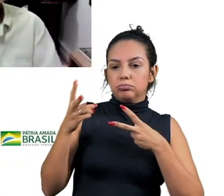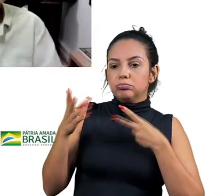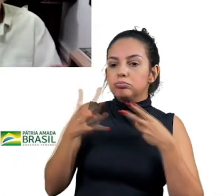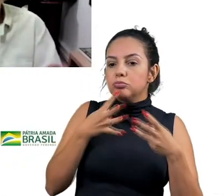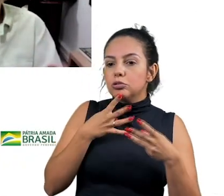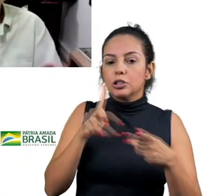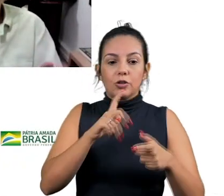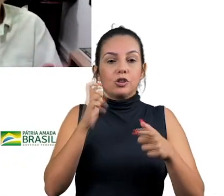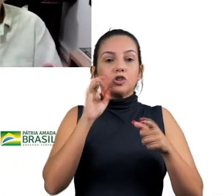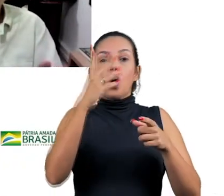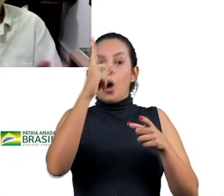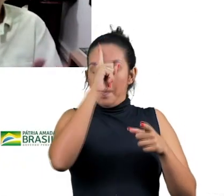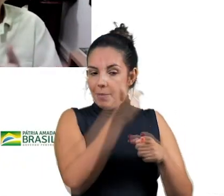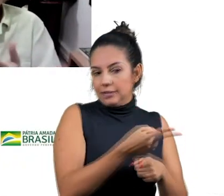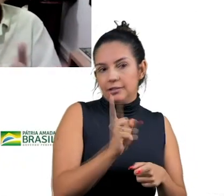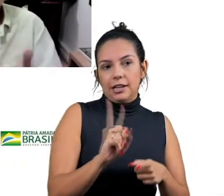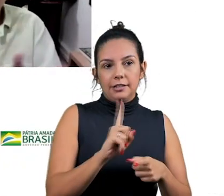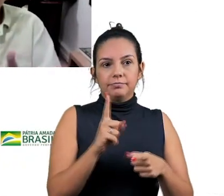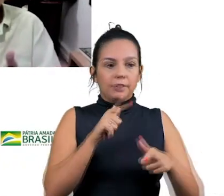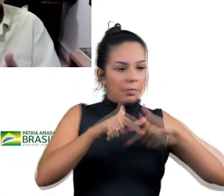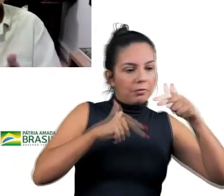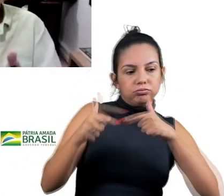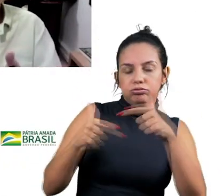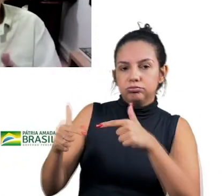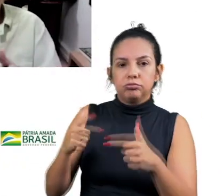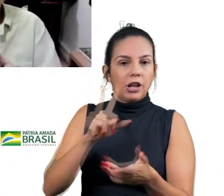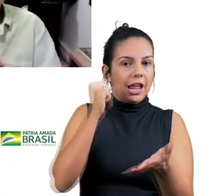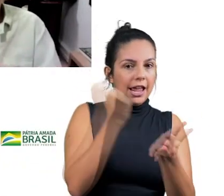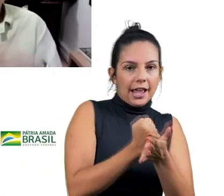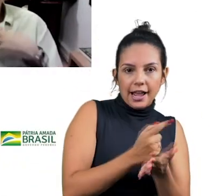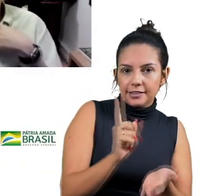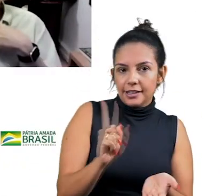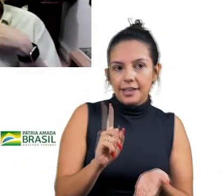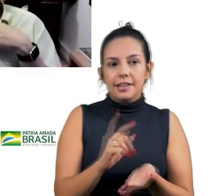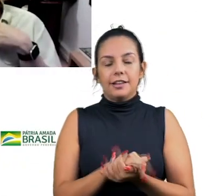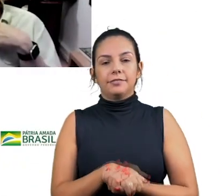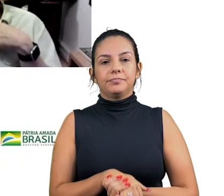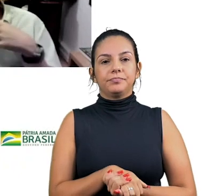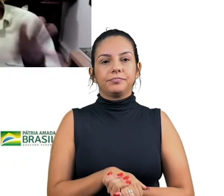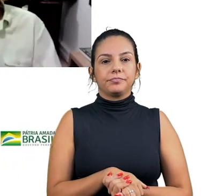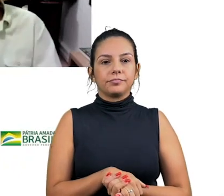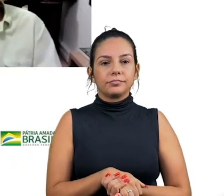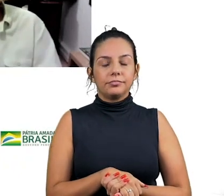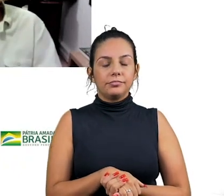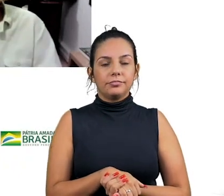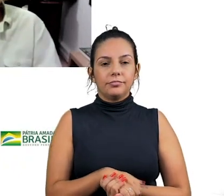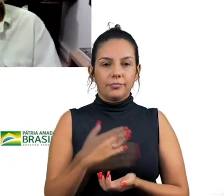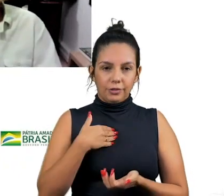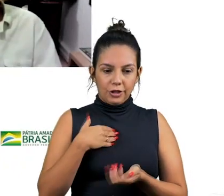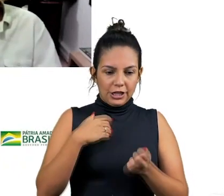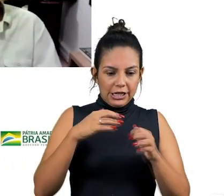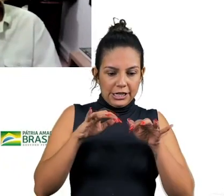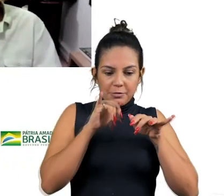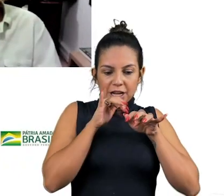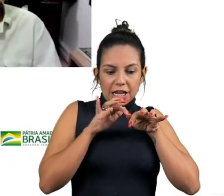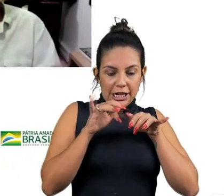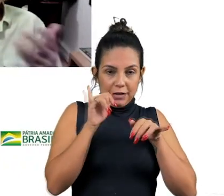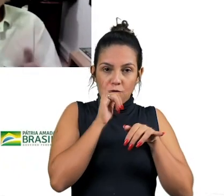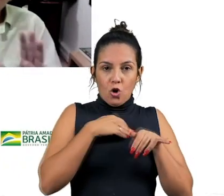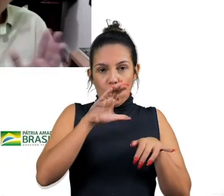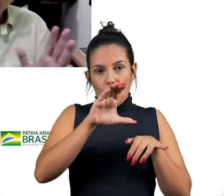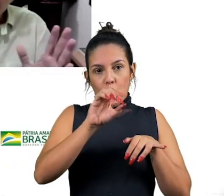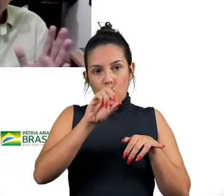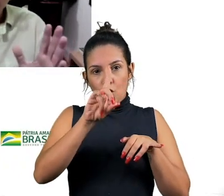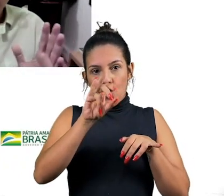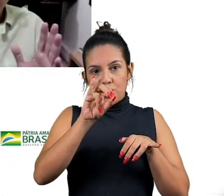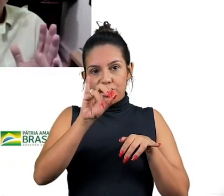não quer ter um patrão só, não quer ter carteira assinada. Né? Eu sou um codificador, eu escrevo programas para